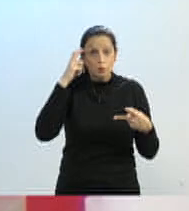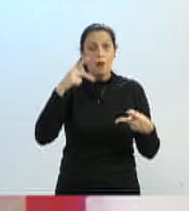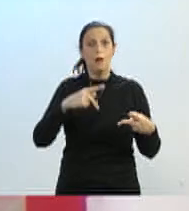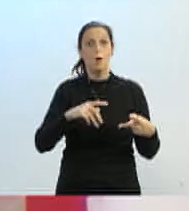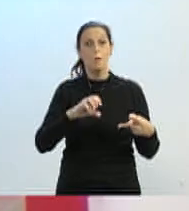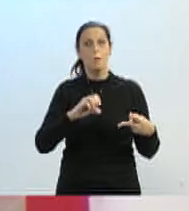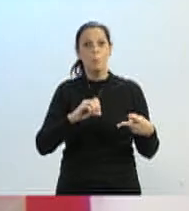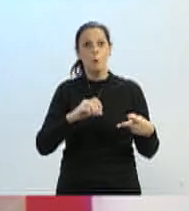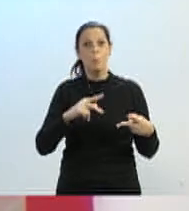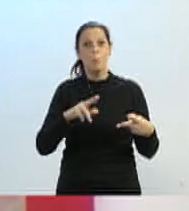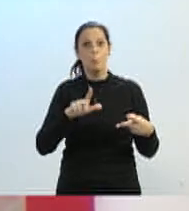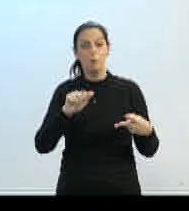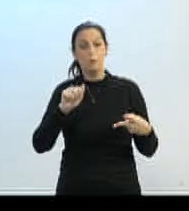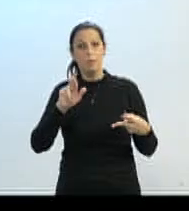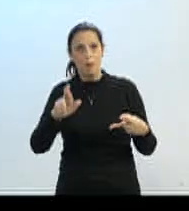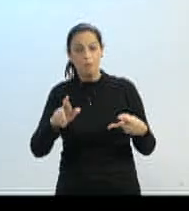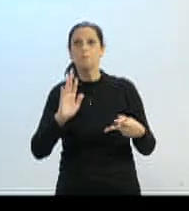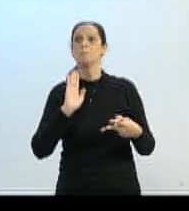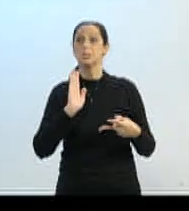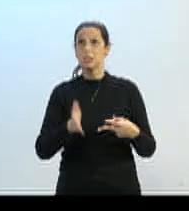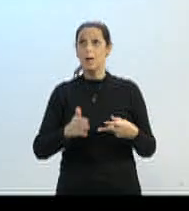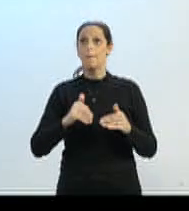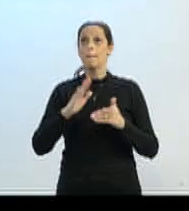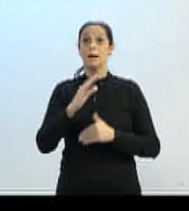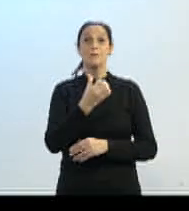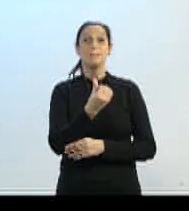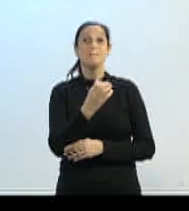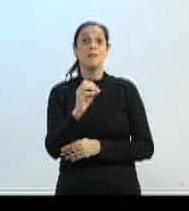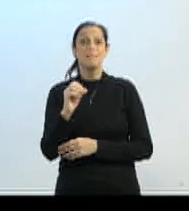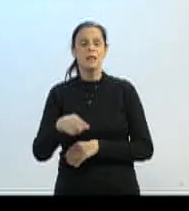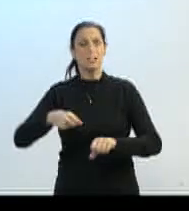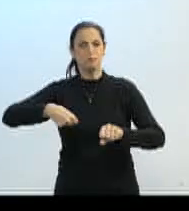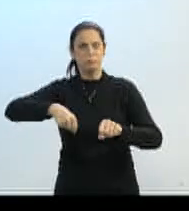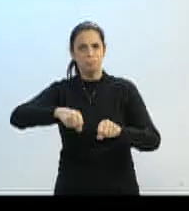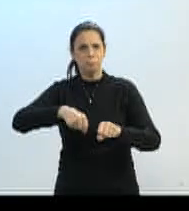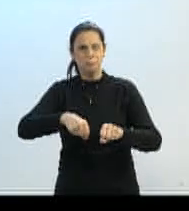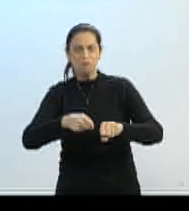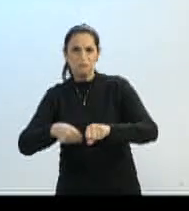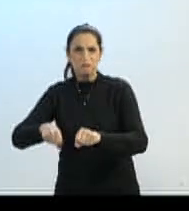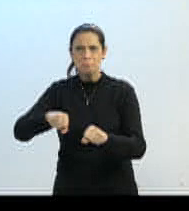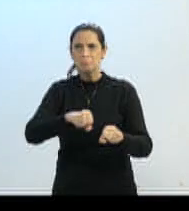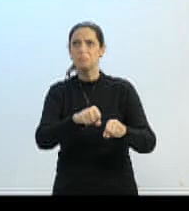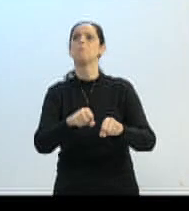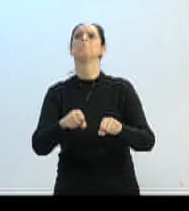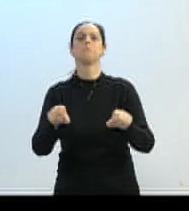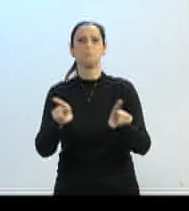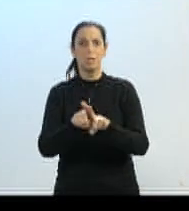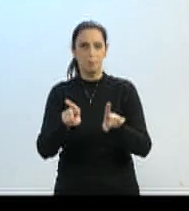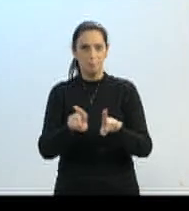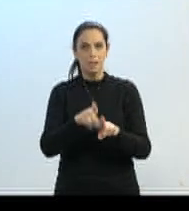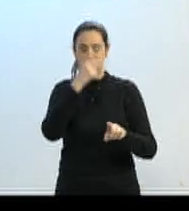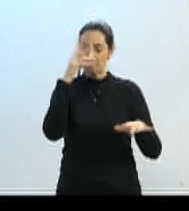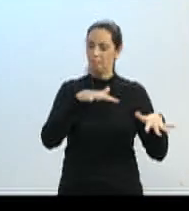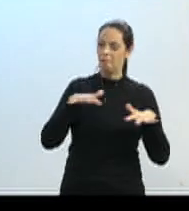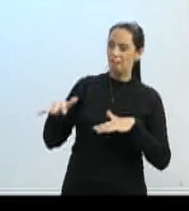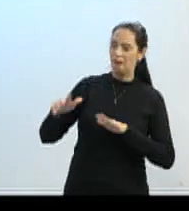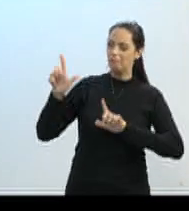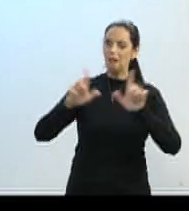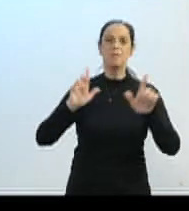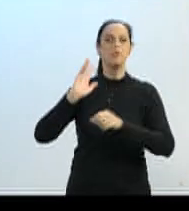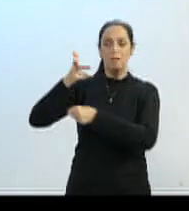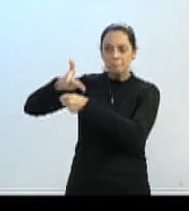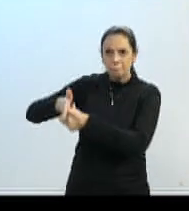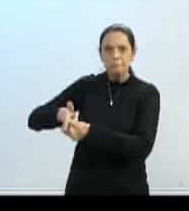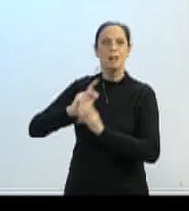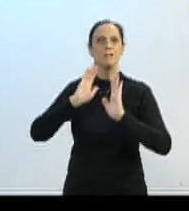Intercessor. Já reuniu cerca de 600 motos, atraindo, inclusive, o prestígio da imprensa.